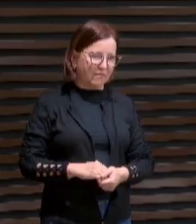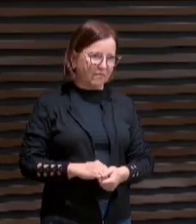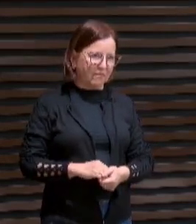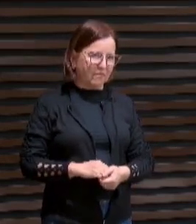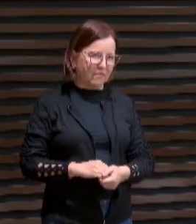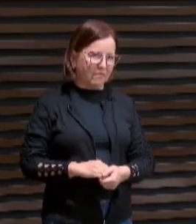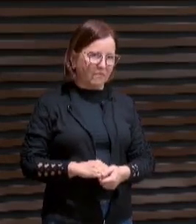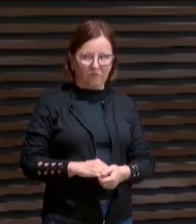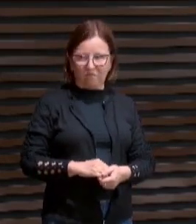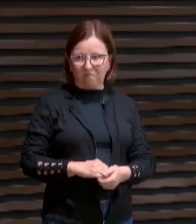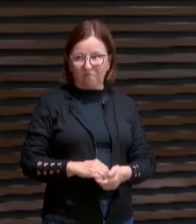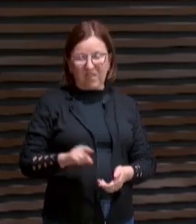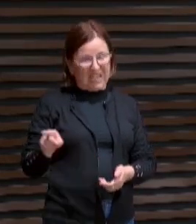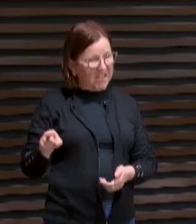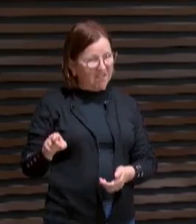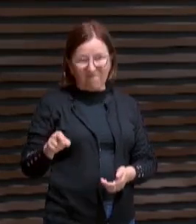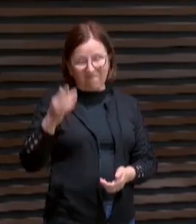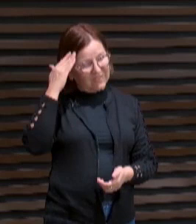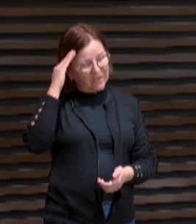Você não sabe de nada.